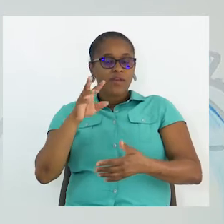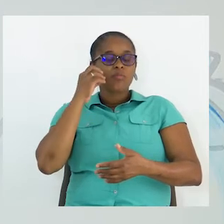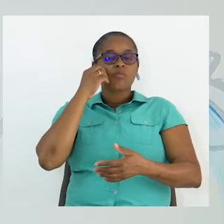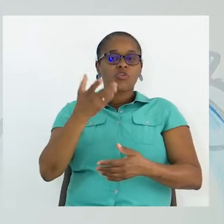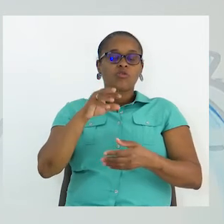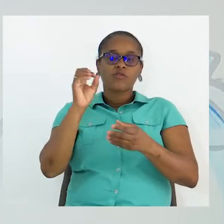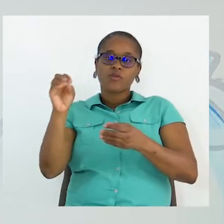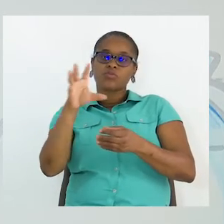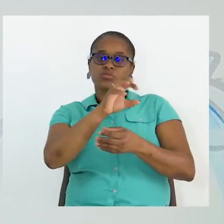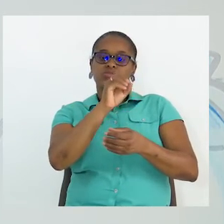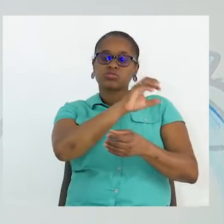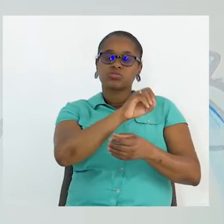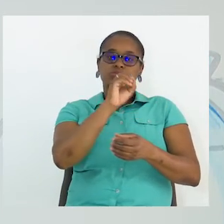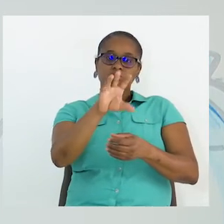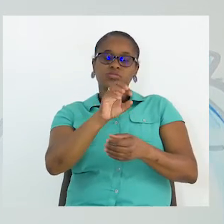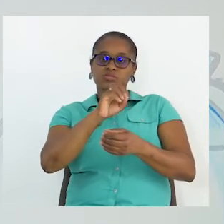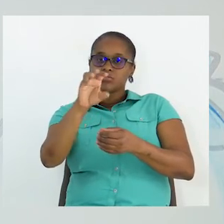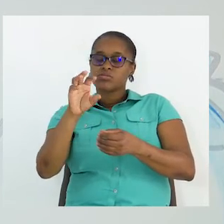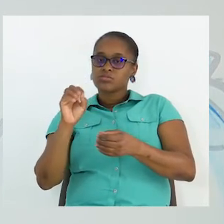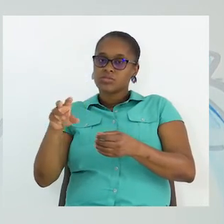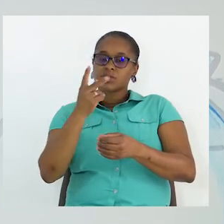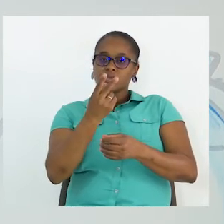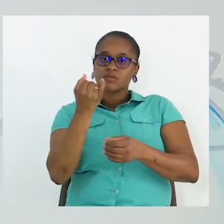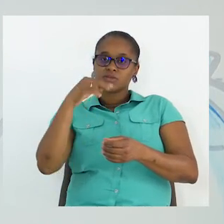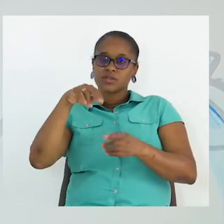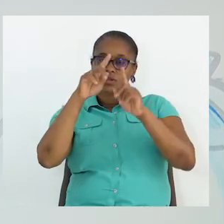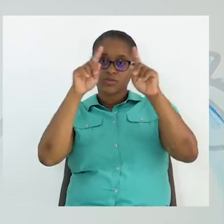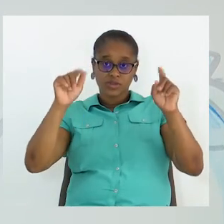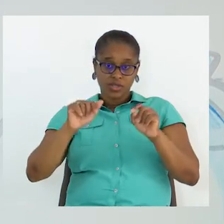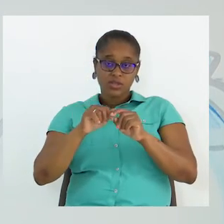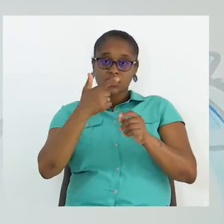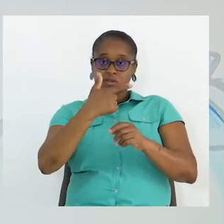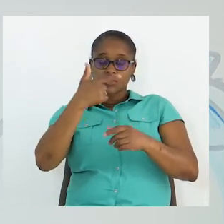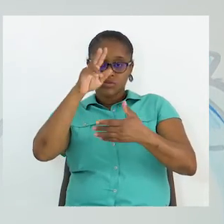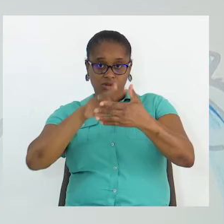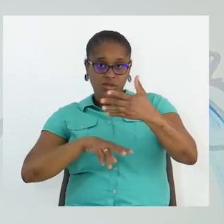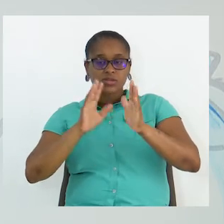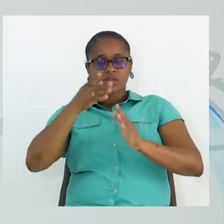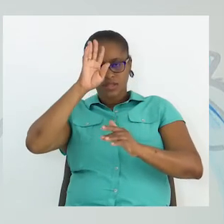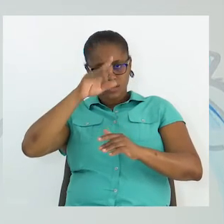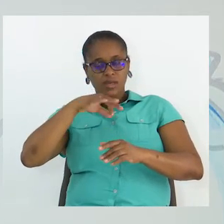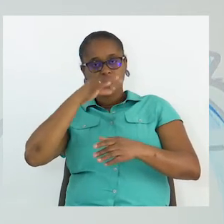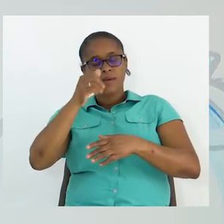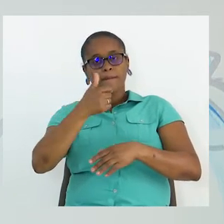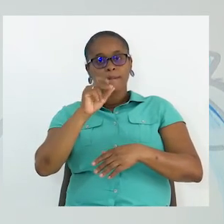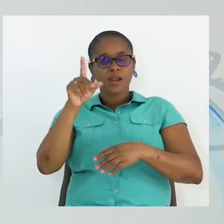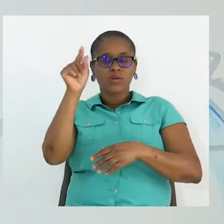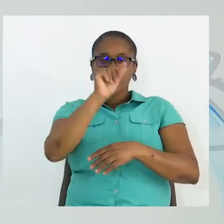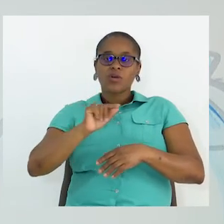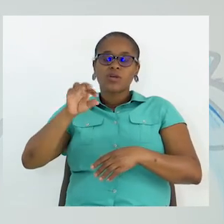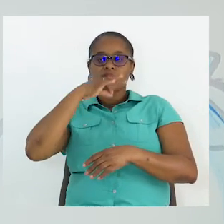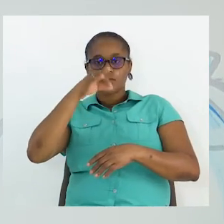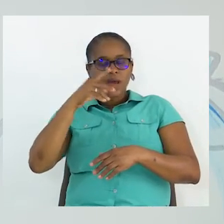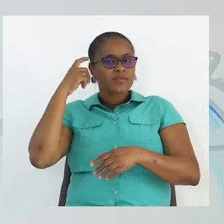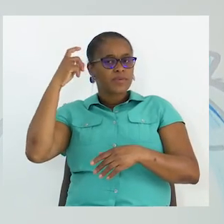vão distribuir tudo nas vinhetas, o texto. Já sabem, balão de fala, balão de pensamento, balão